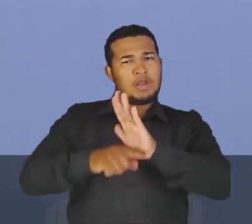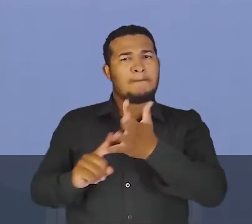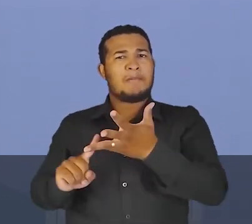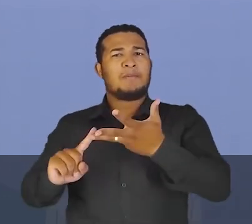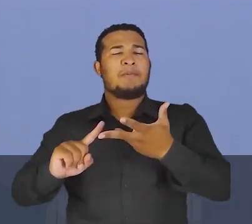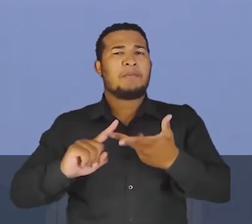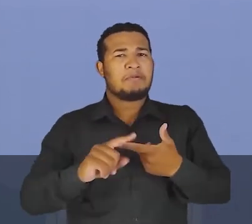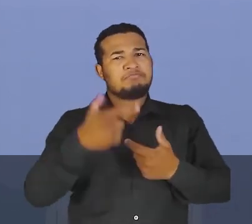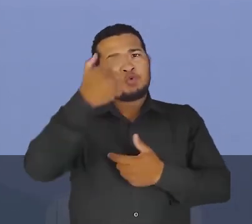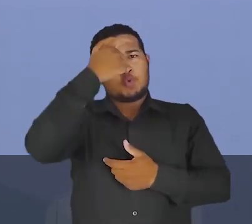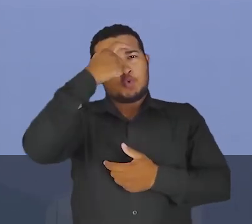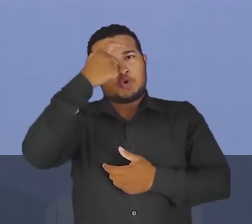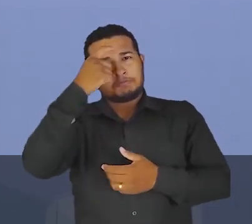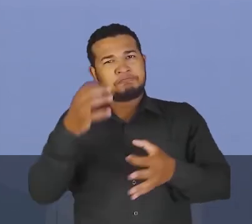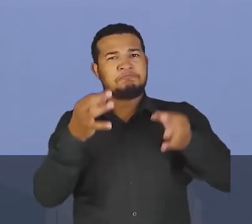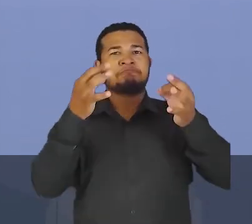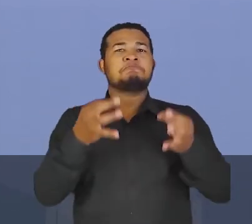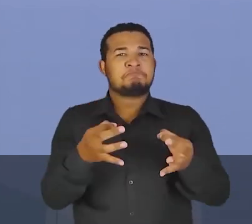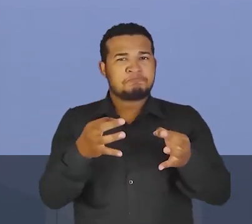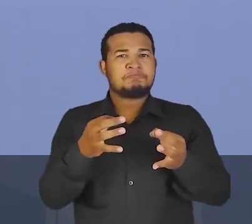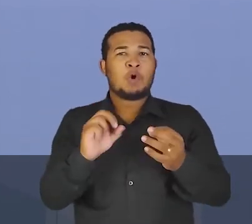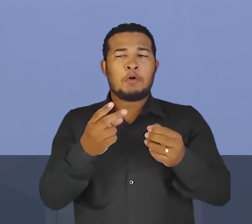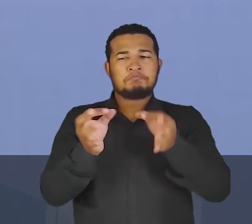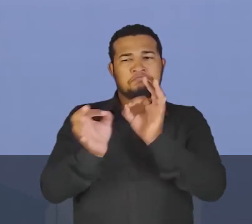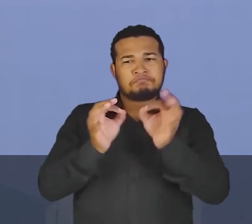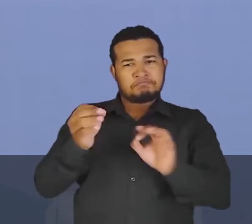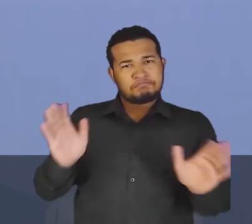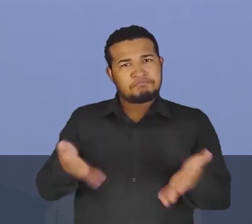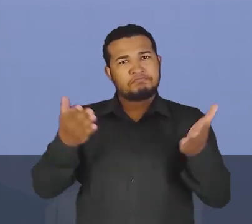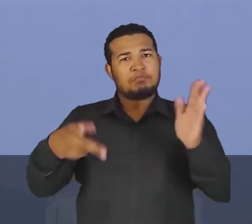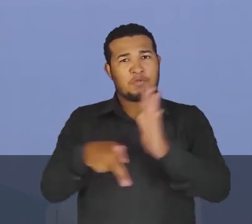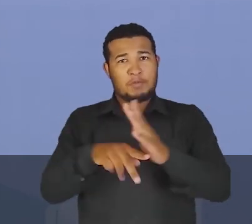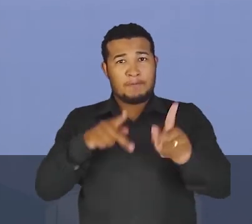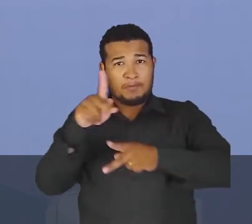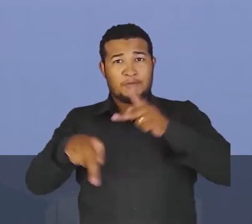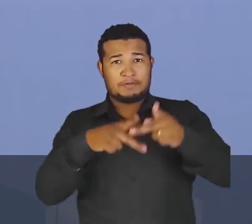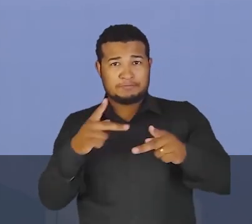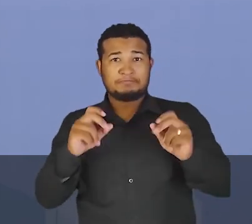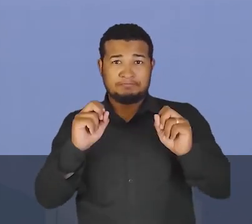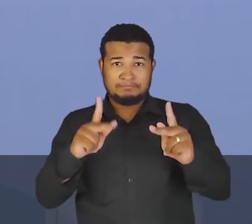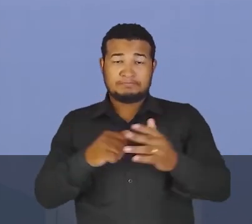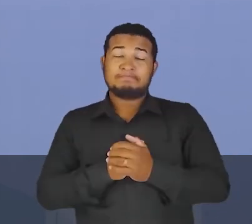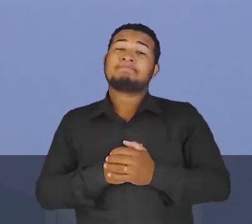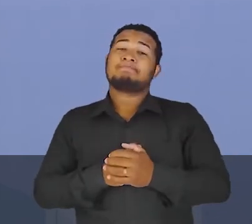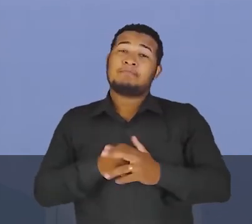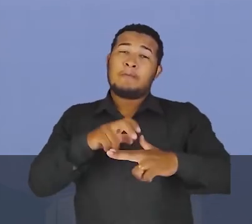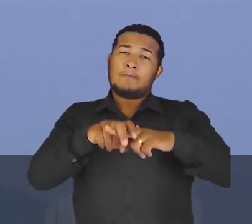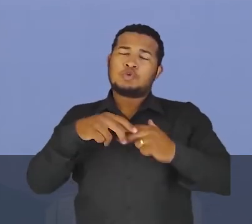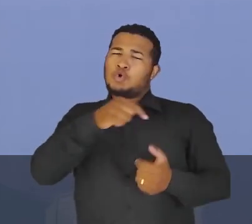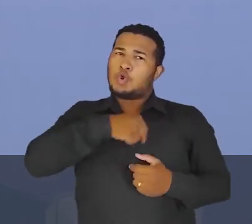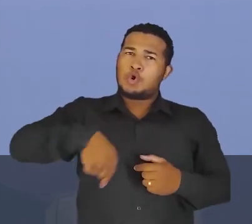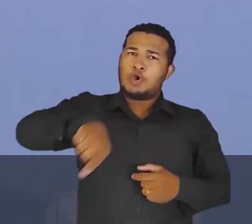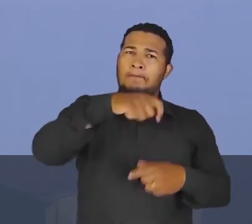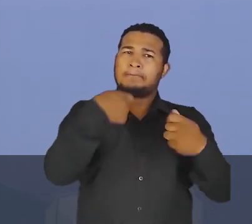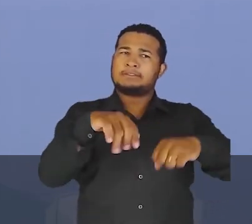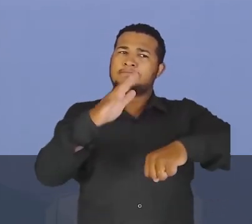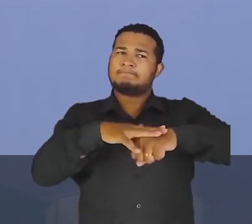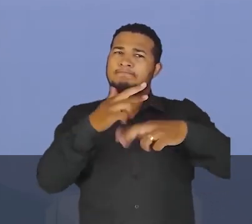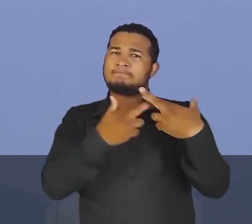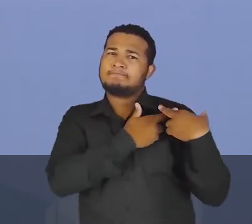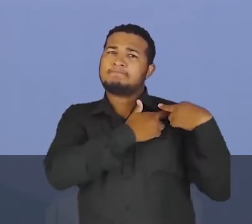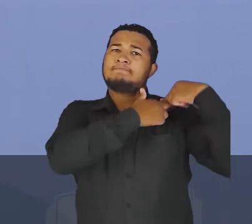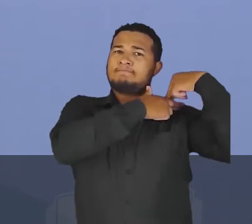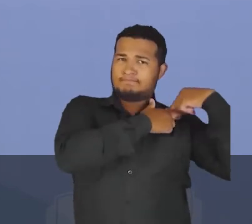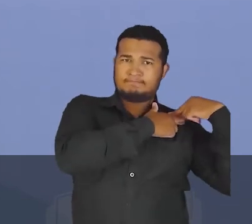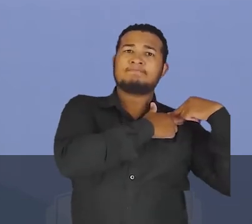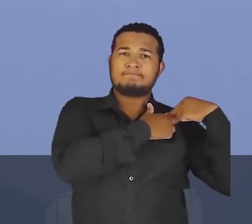mais conscientes, os mais benéficos para a população como um todo. Por isso, nós todos devemos ter essa responsabilidade, chamar